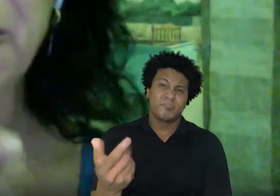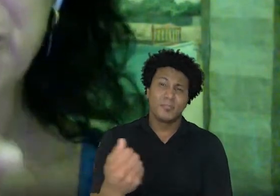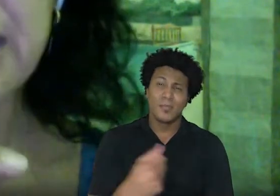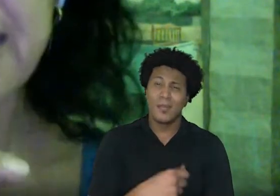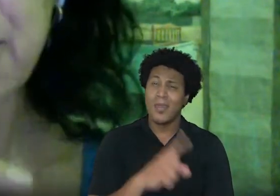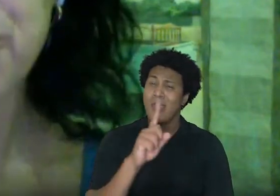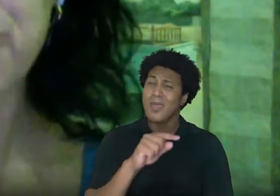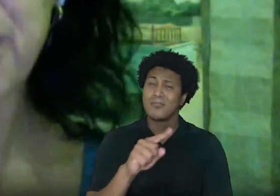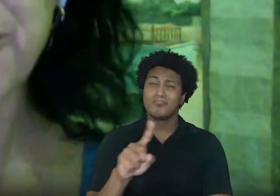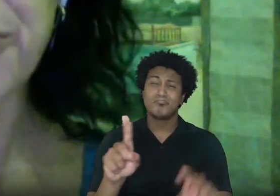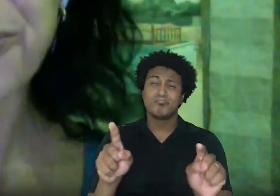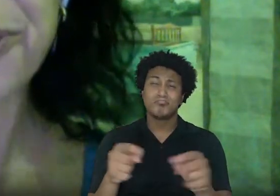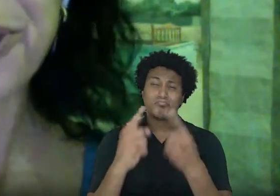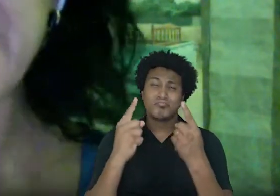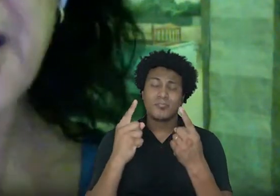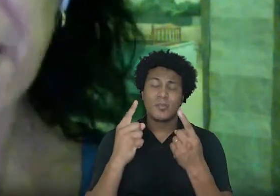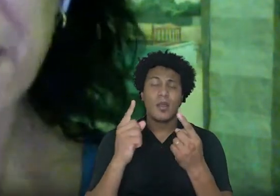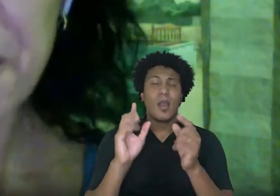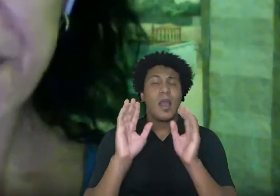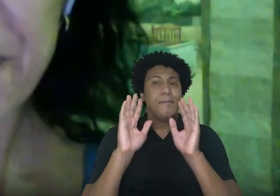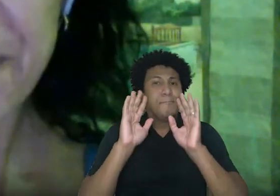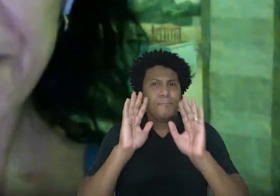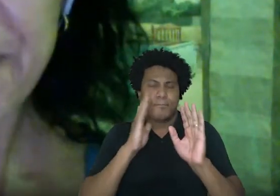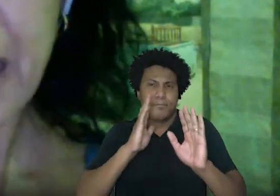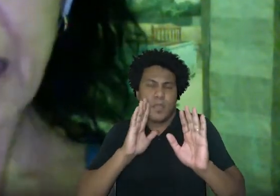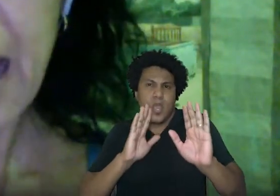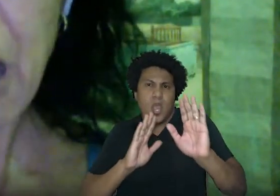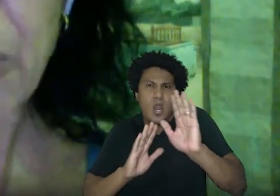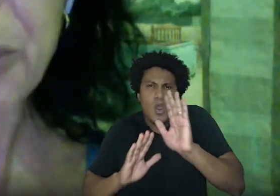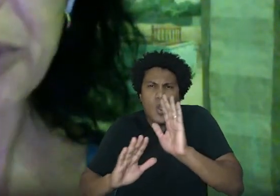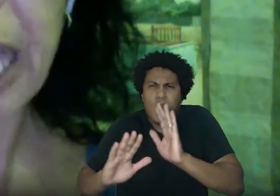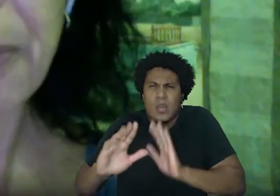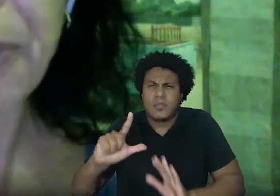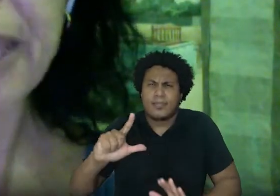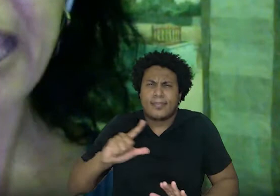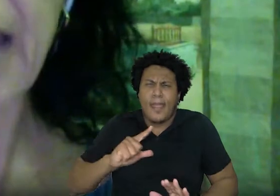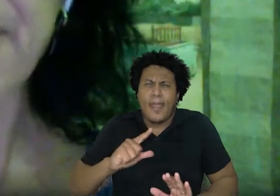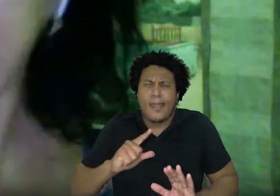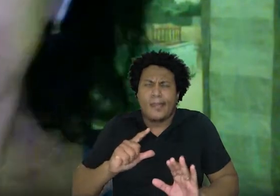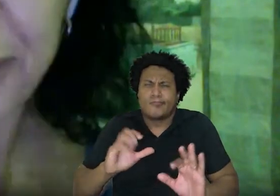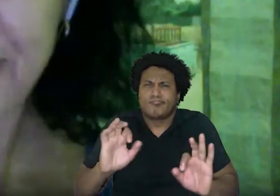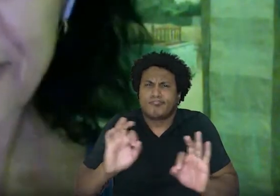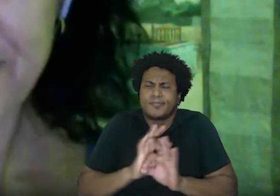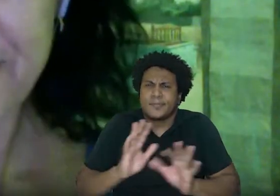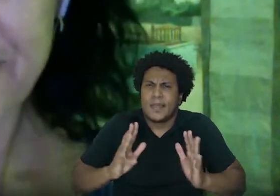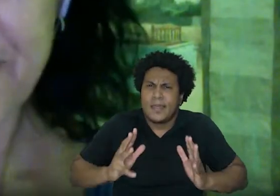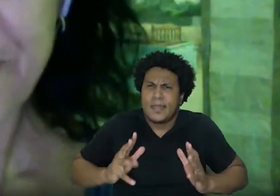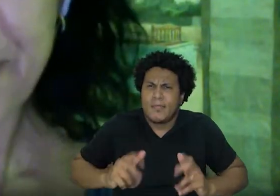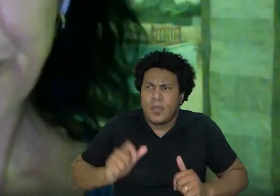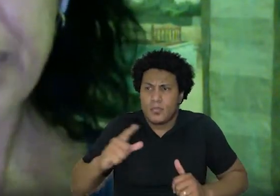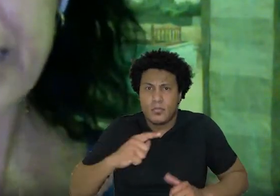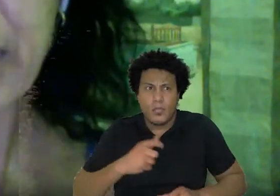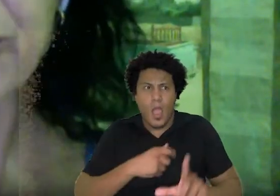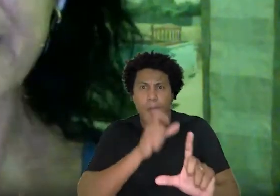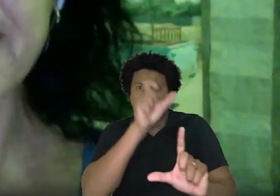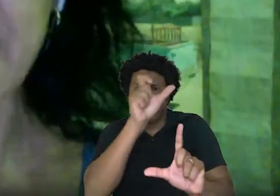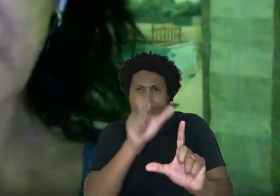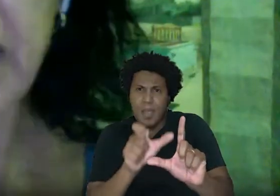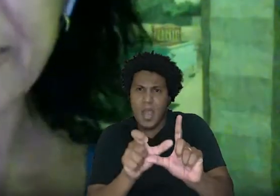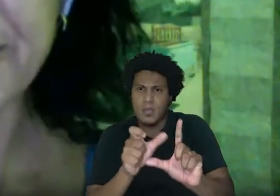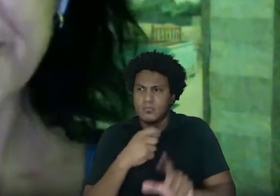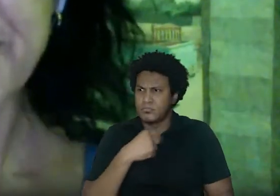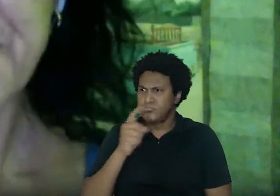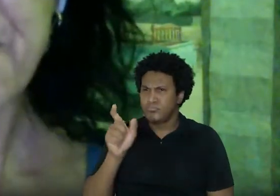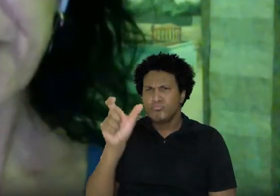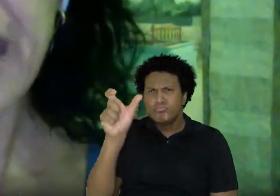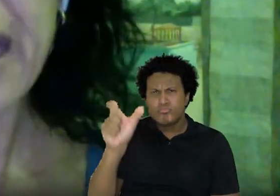a audiodescrição de um jeito genial, ao mesmo tempo que é Brecht, porque tem um